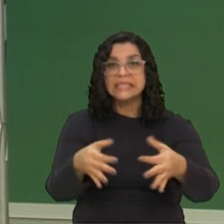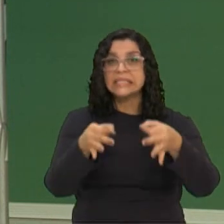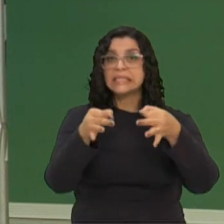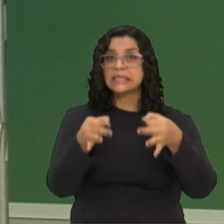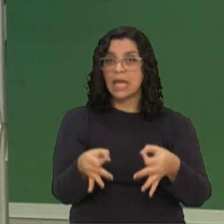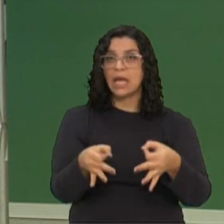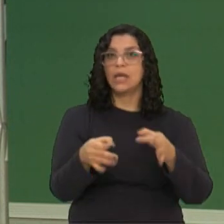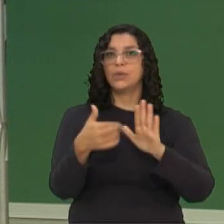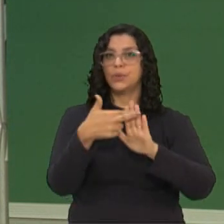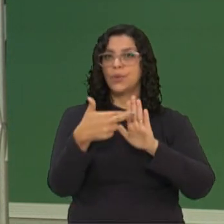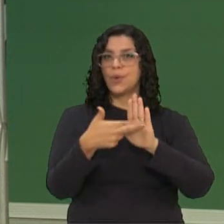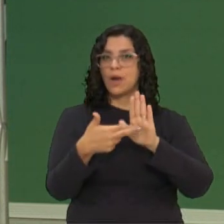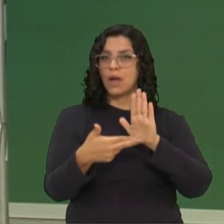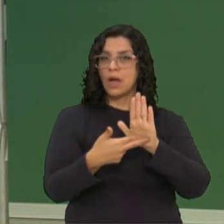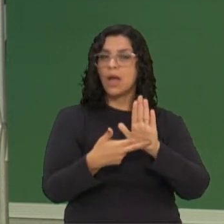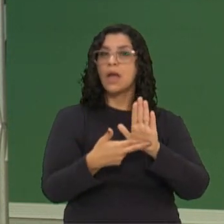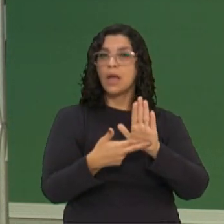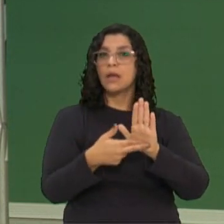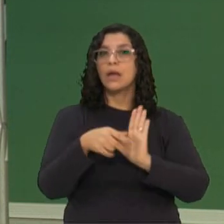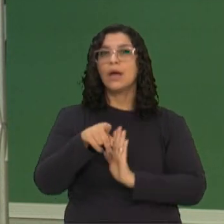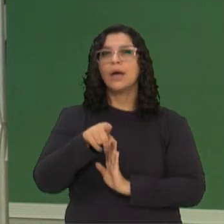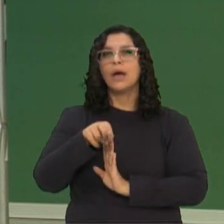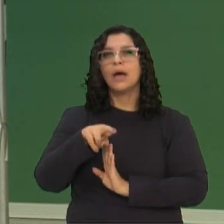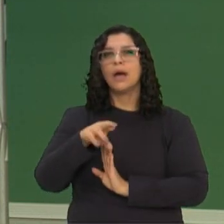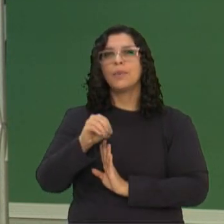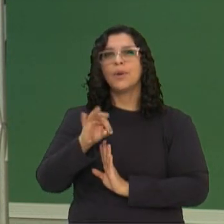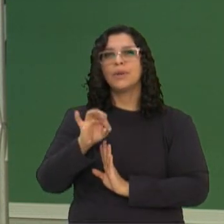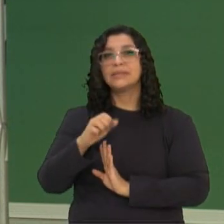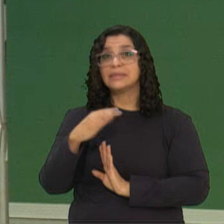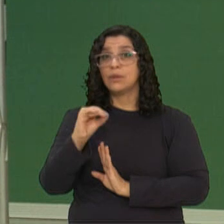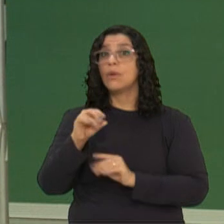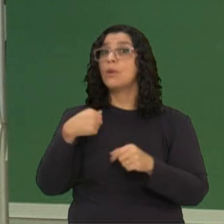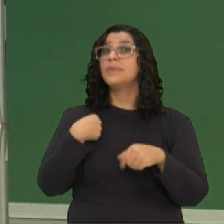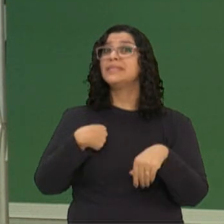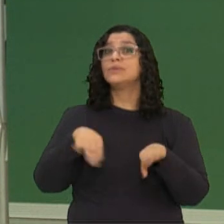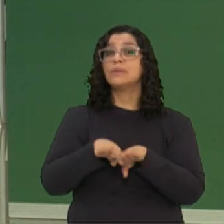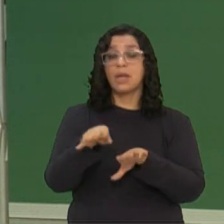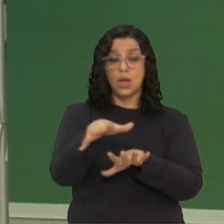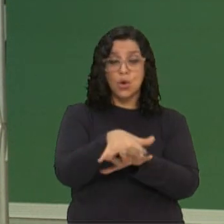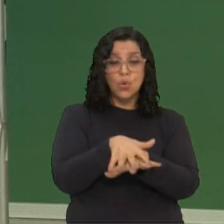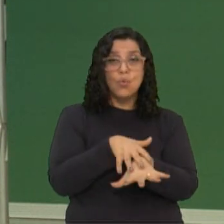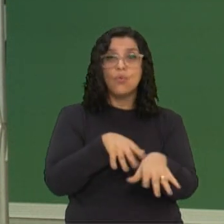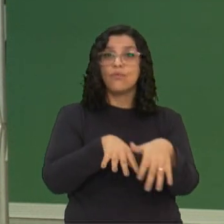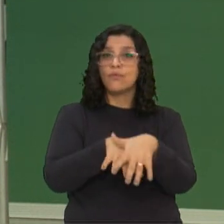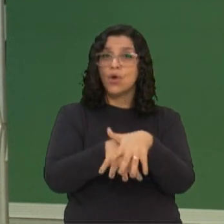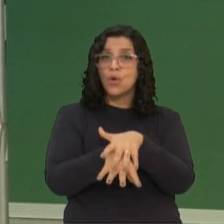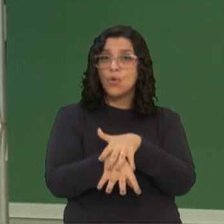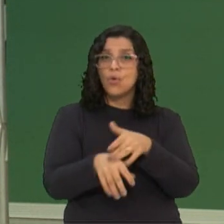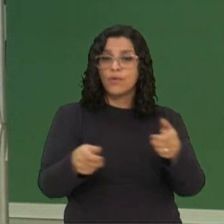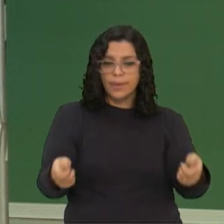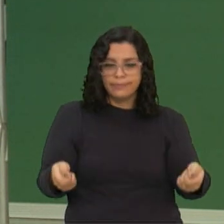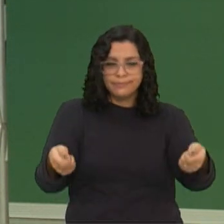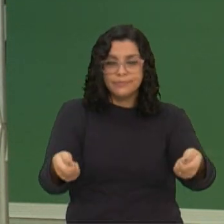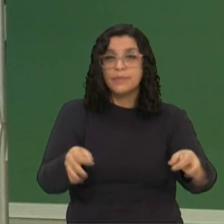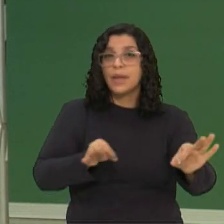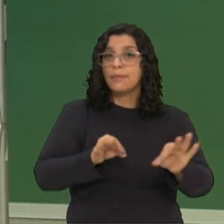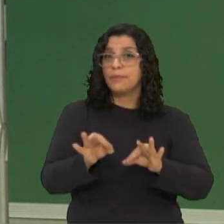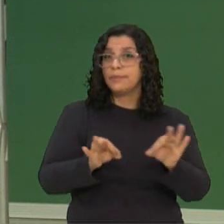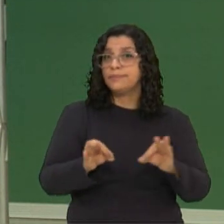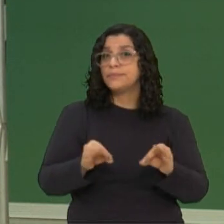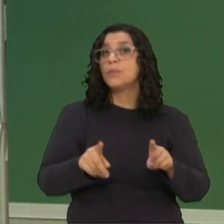adequada ali, o certo é você utilizar luvas, luvas protetoras, ao manejar aquele equipamento,